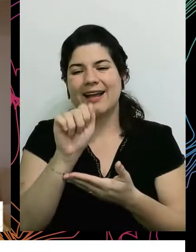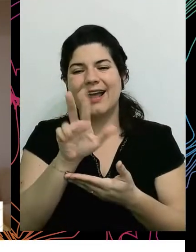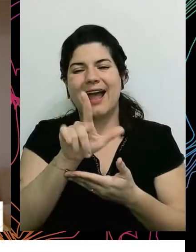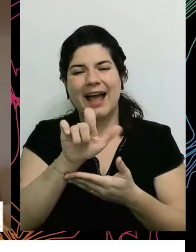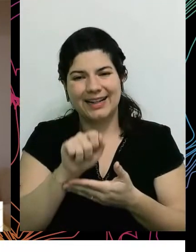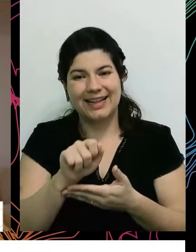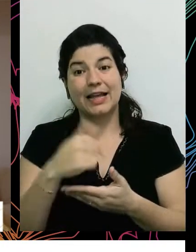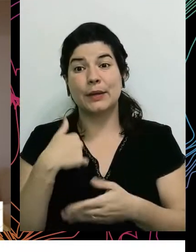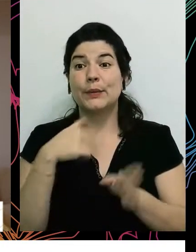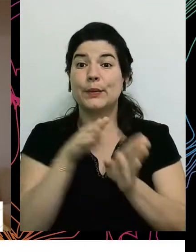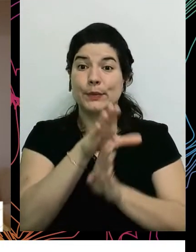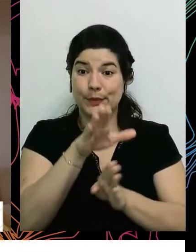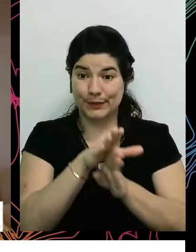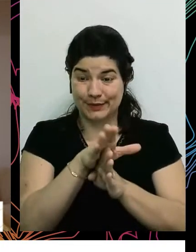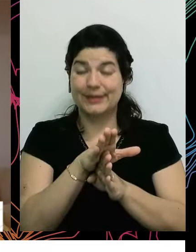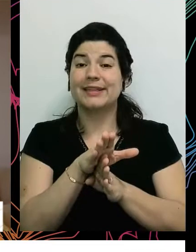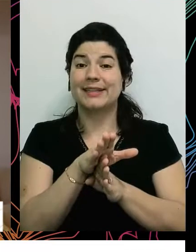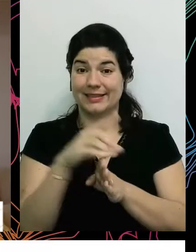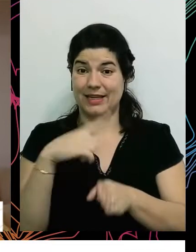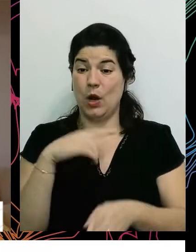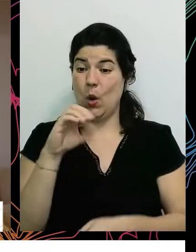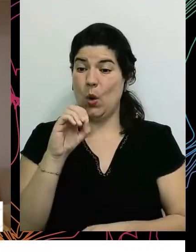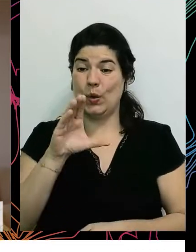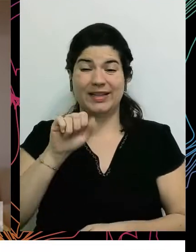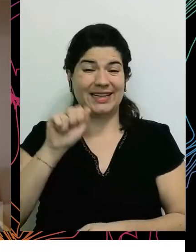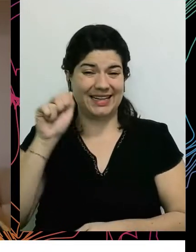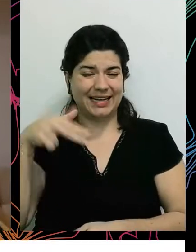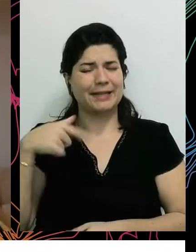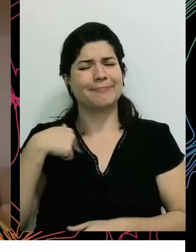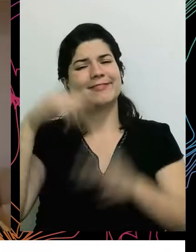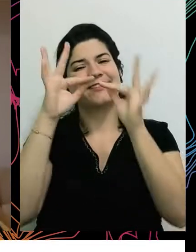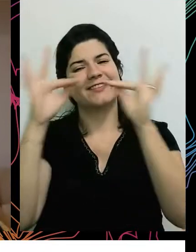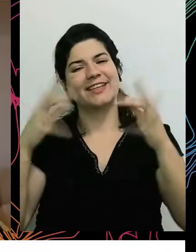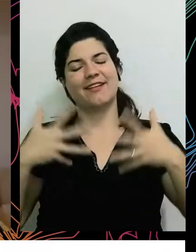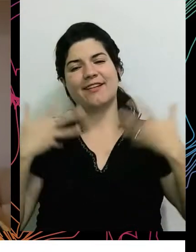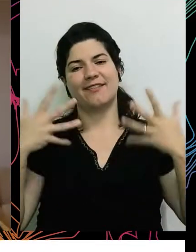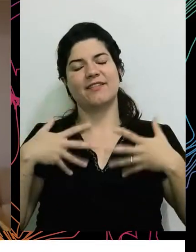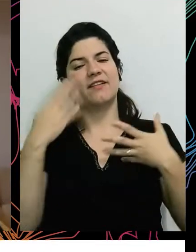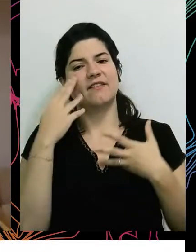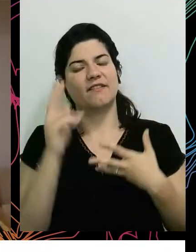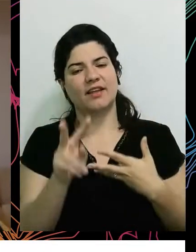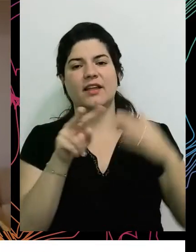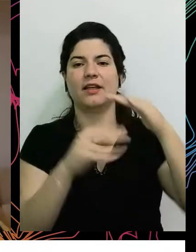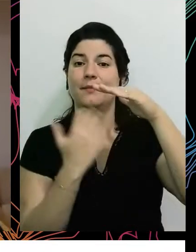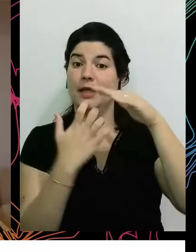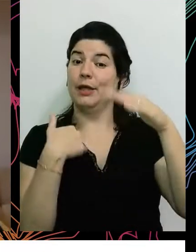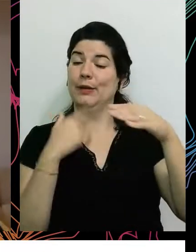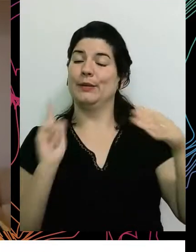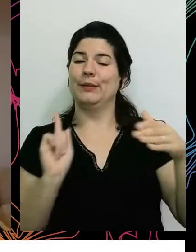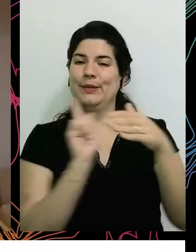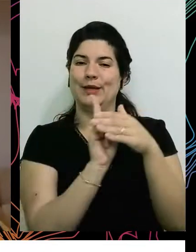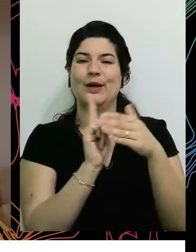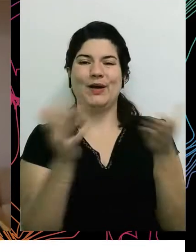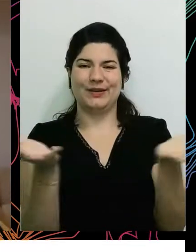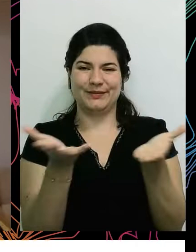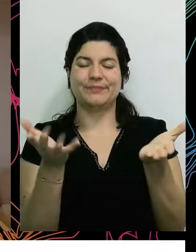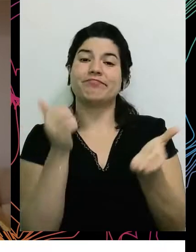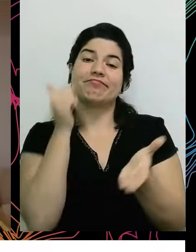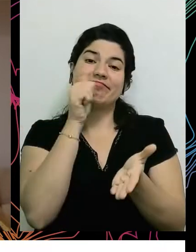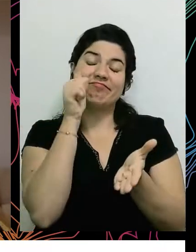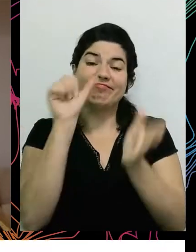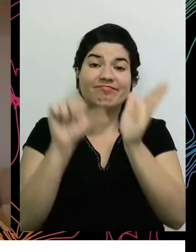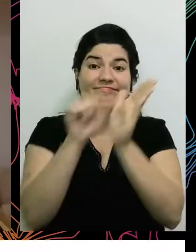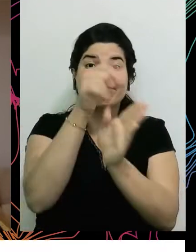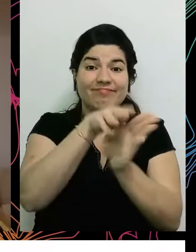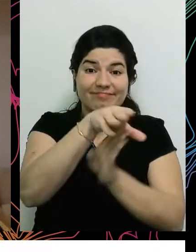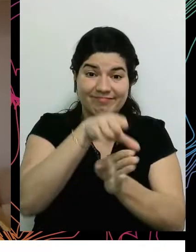sou conselheira da Ocean, então me dá muita alegria de ver essa empresa da qual agora eu faço parte. Sou a única conselheira mulher